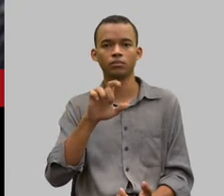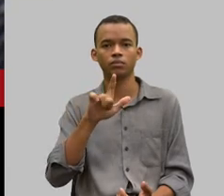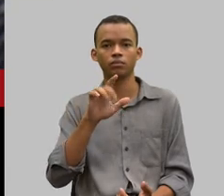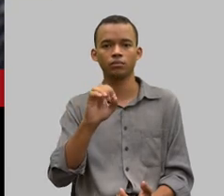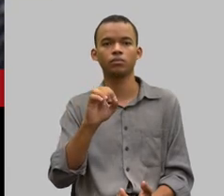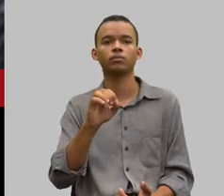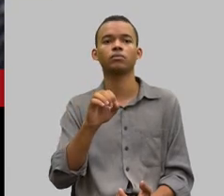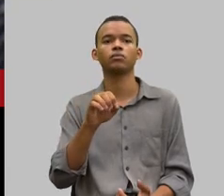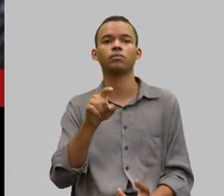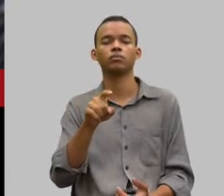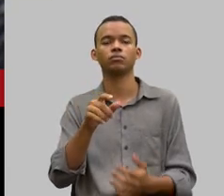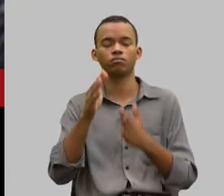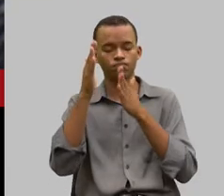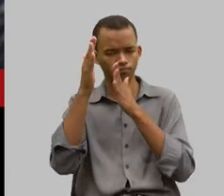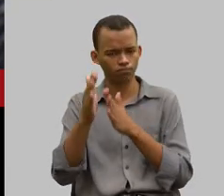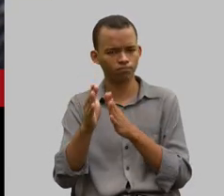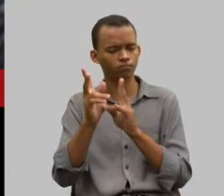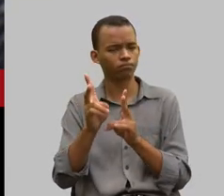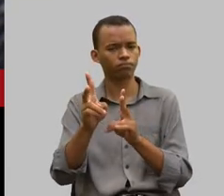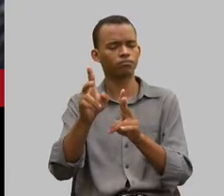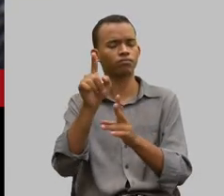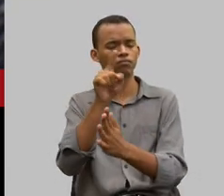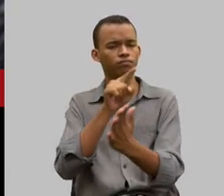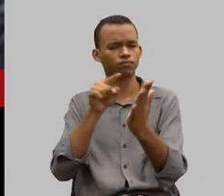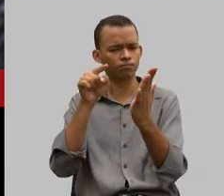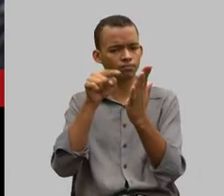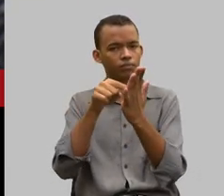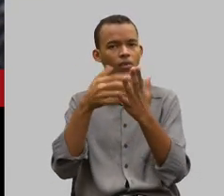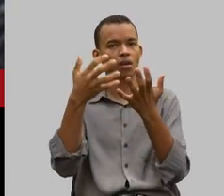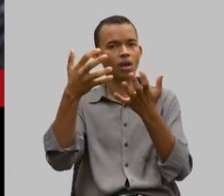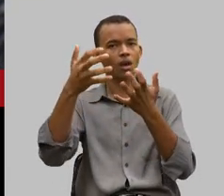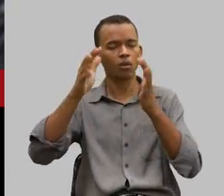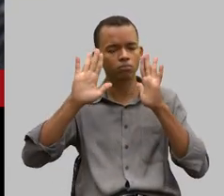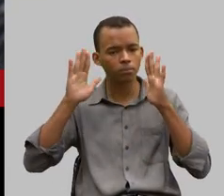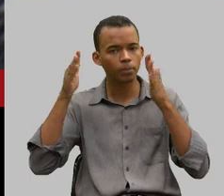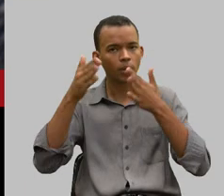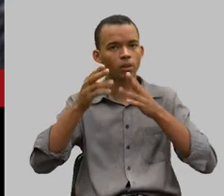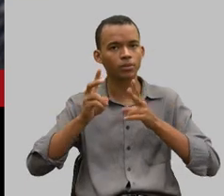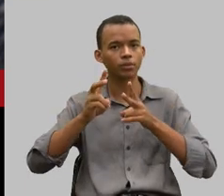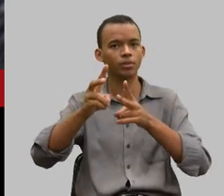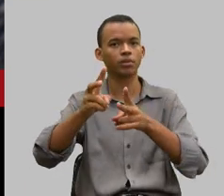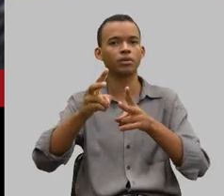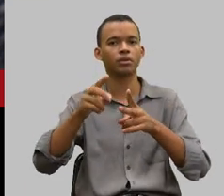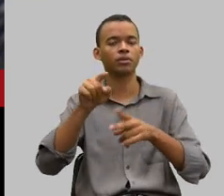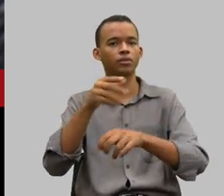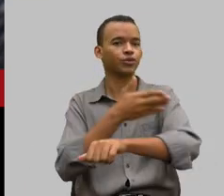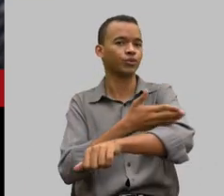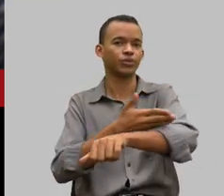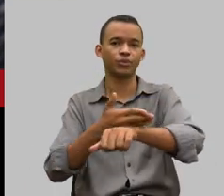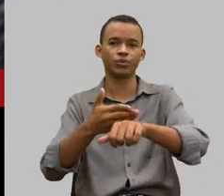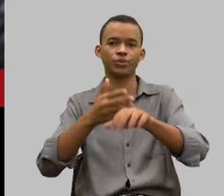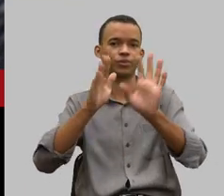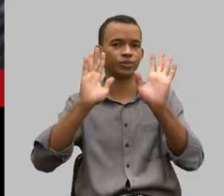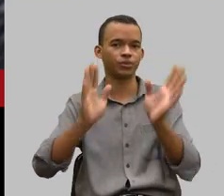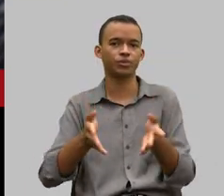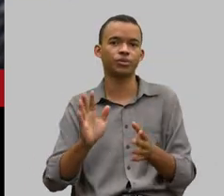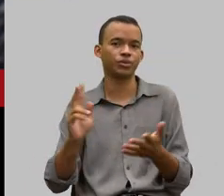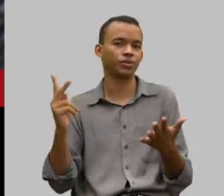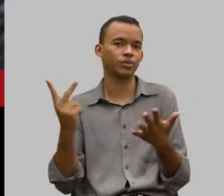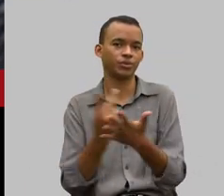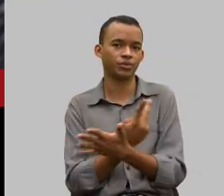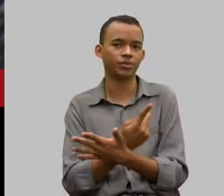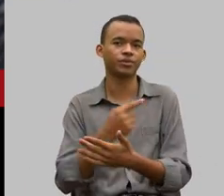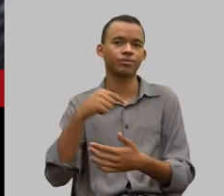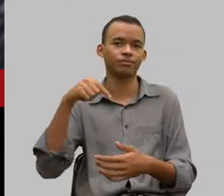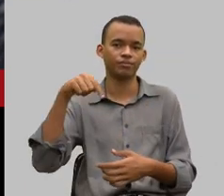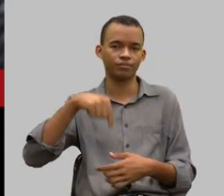no seu objetivo você tá acostumado com o que aconteceu aqui hoje quase que uma